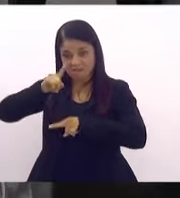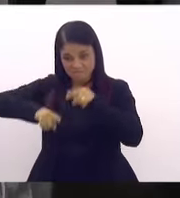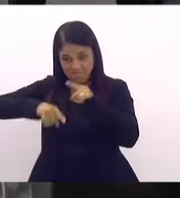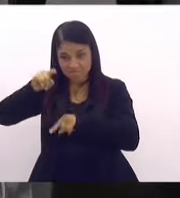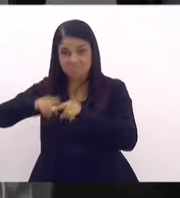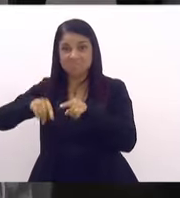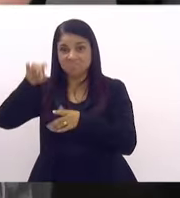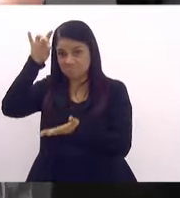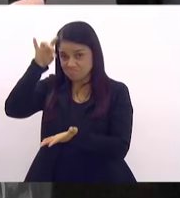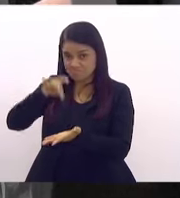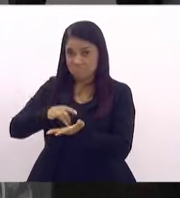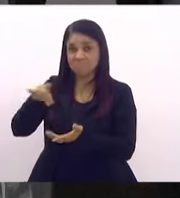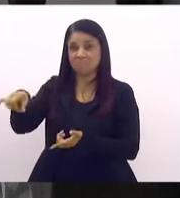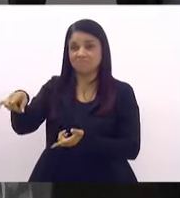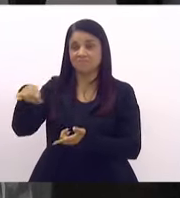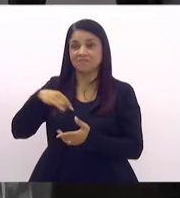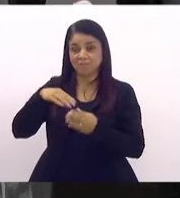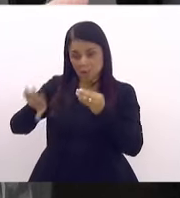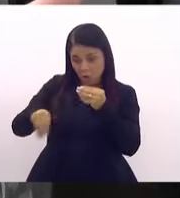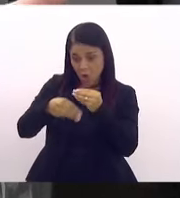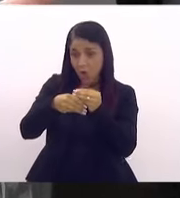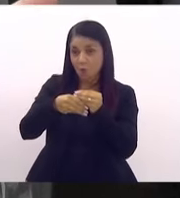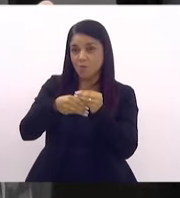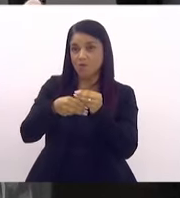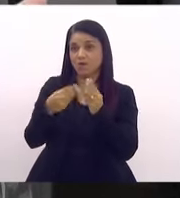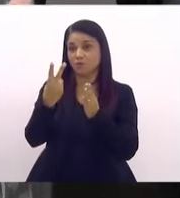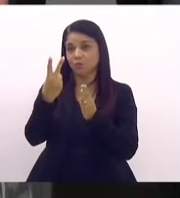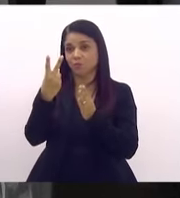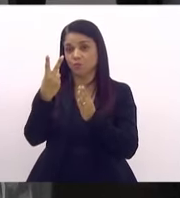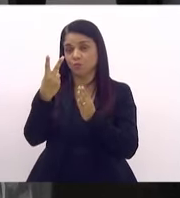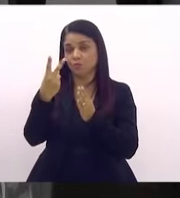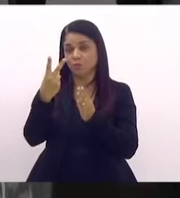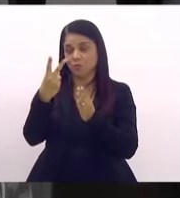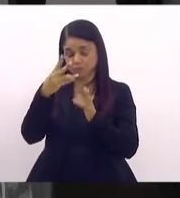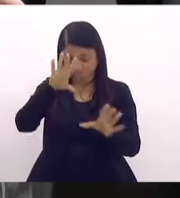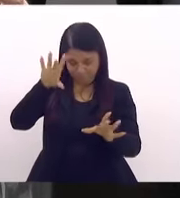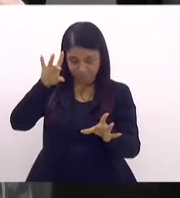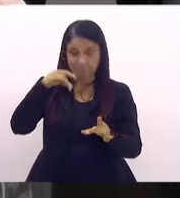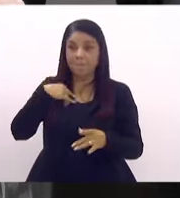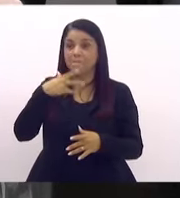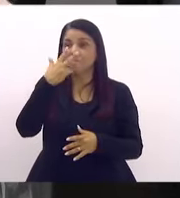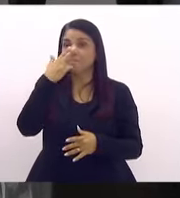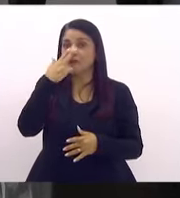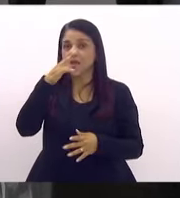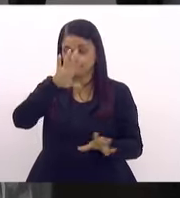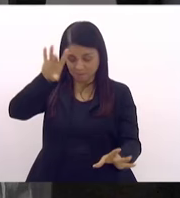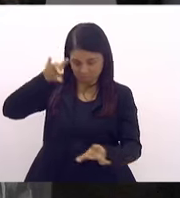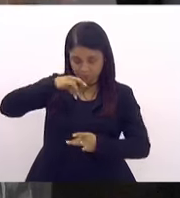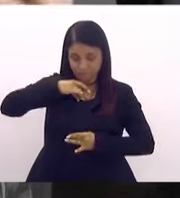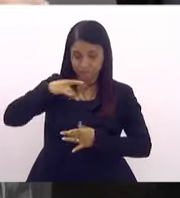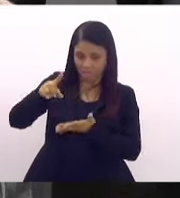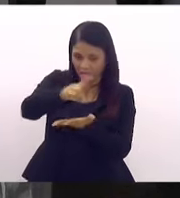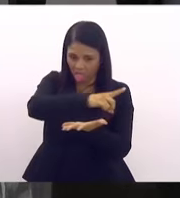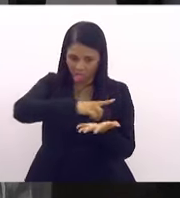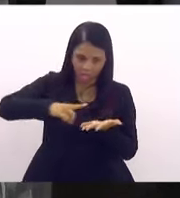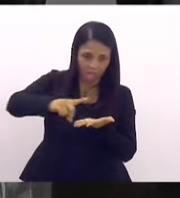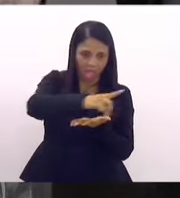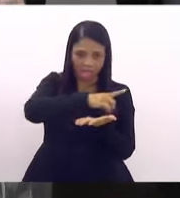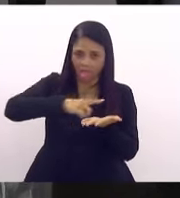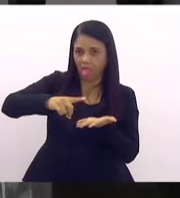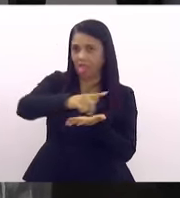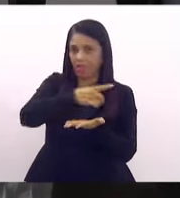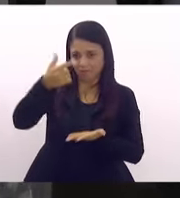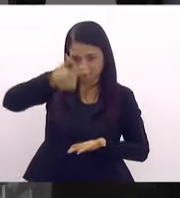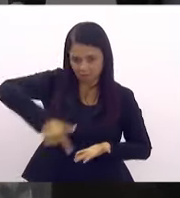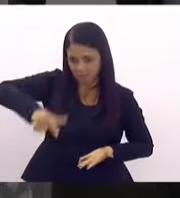dialético. O senhor pede para ele incorporar. Ele ficou como um disco sem final,